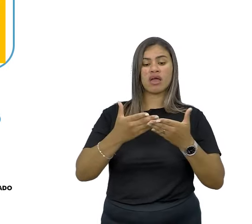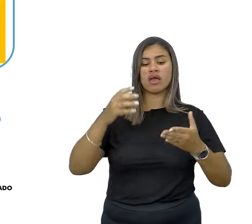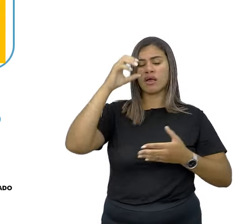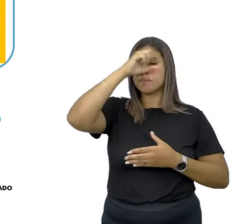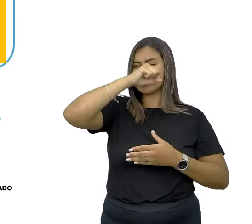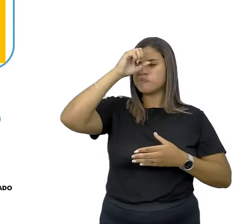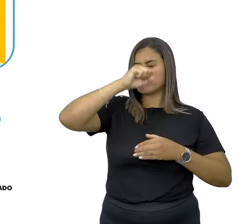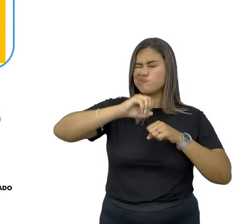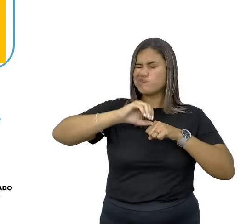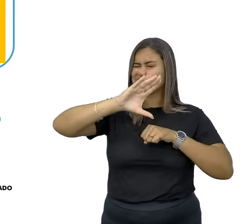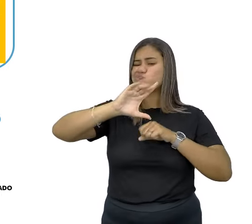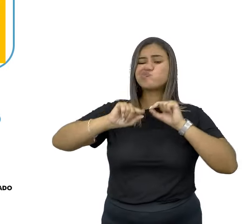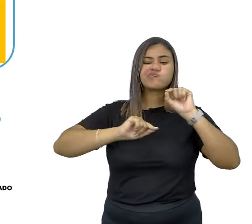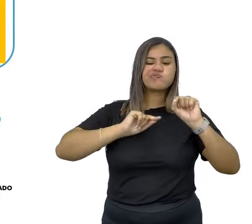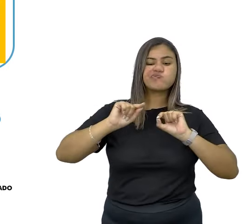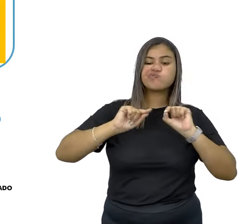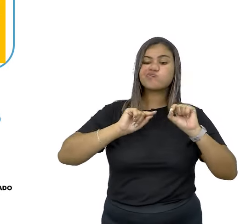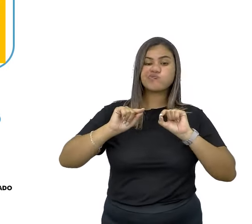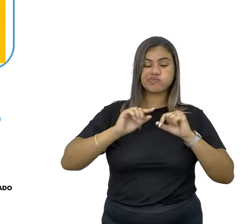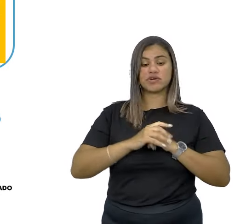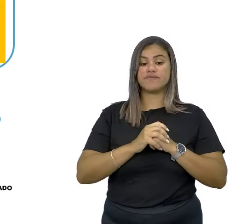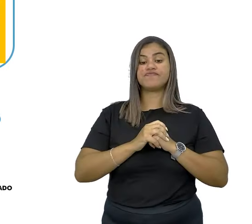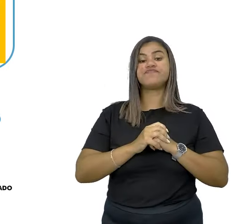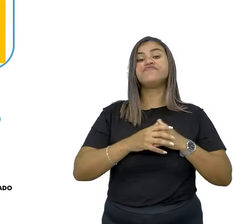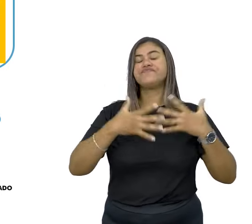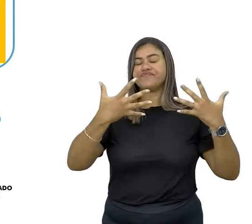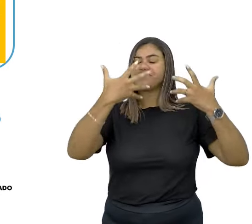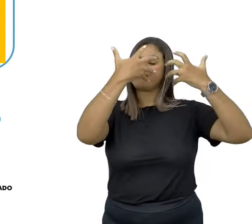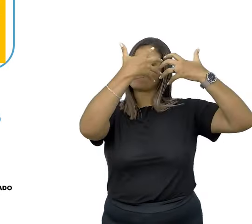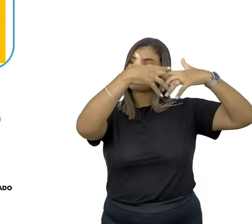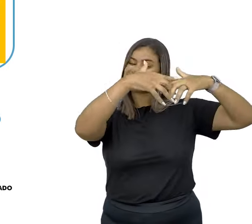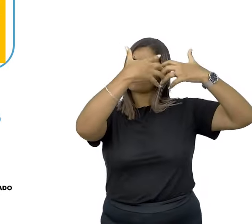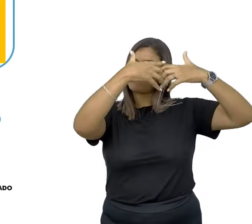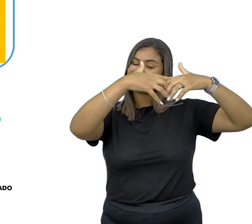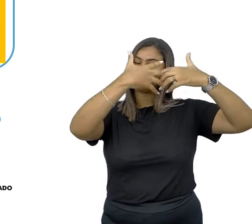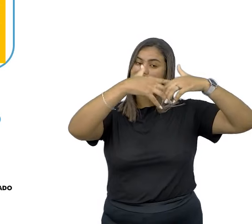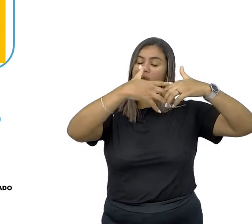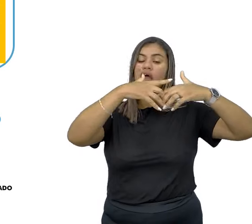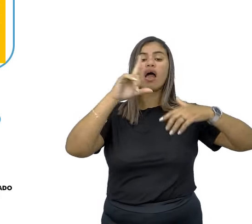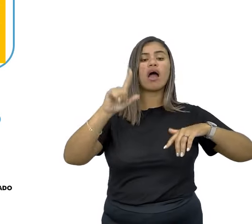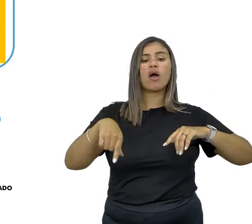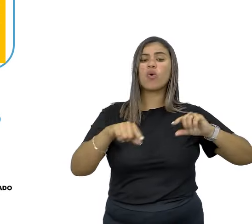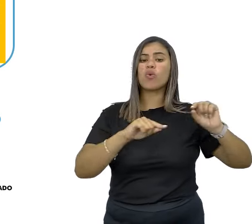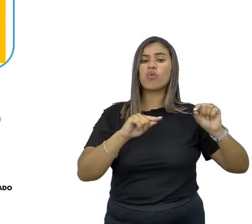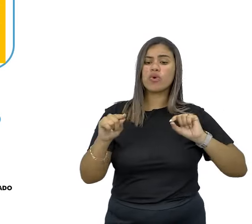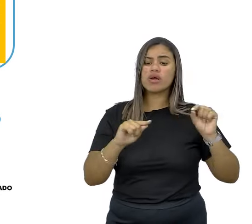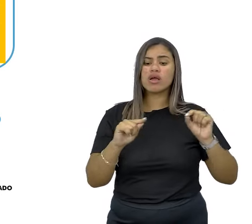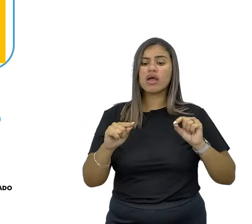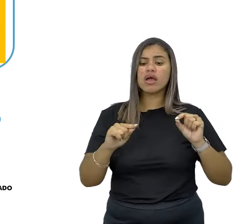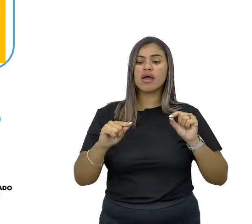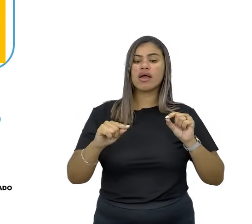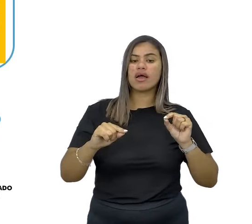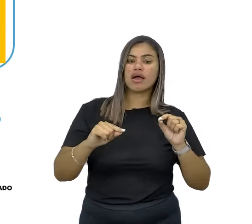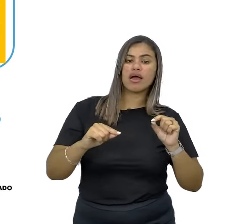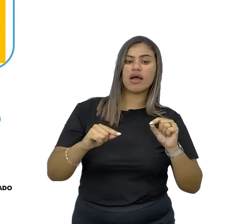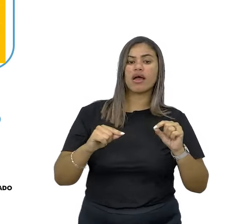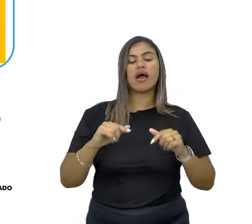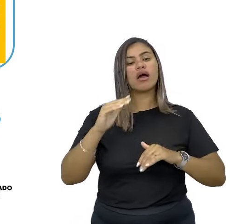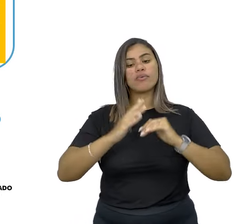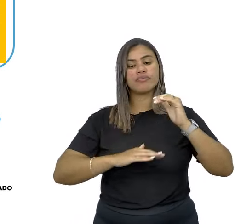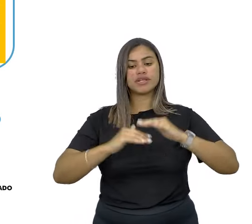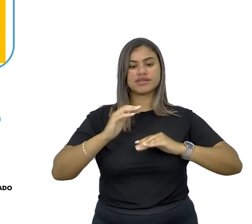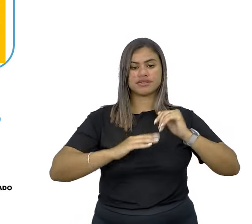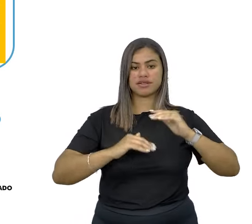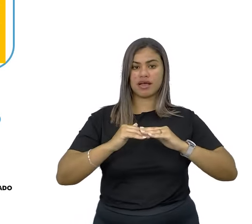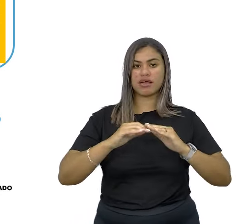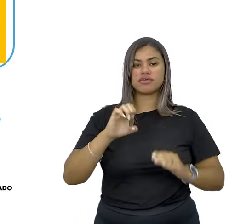envolvidos nessas duas habilidades? Processo cognitivo é o verbo. Qual que é o verbo que está envolvido na habilidade